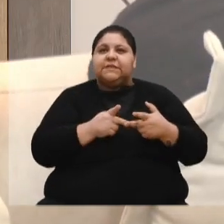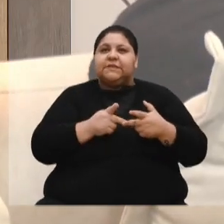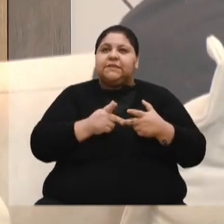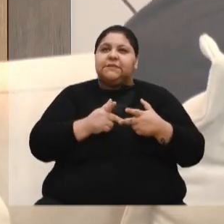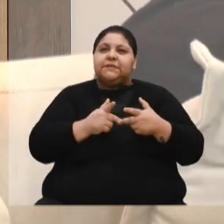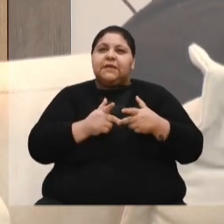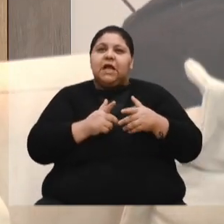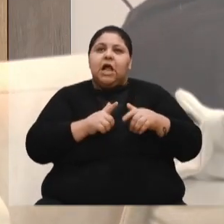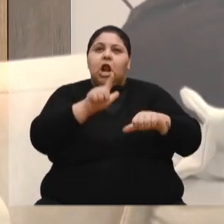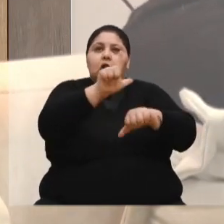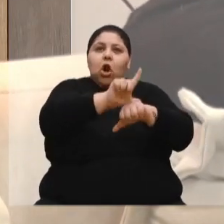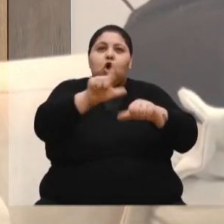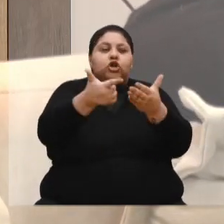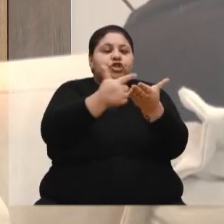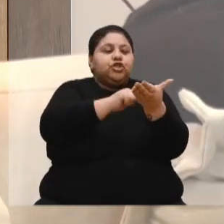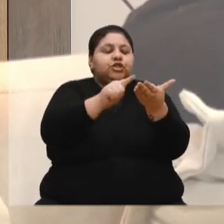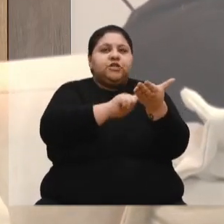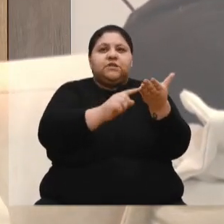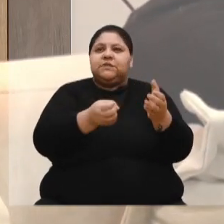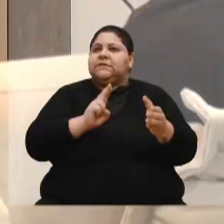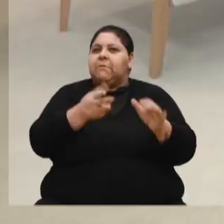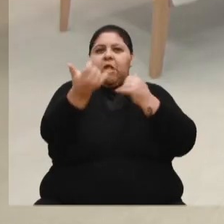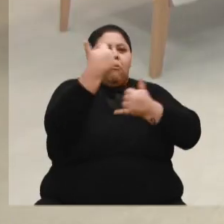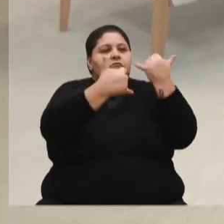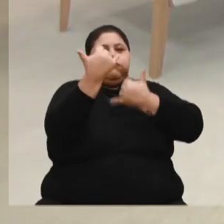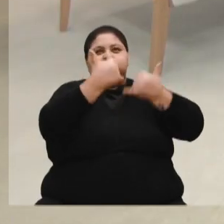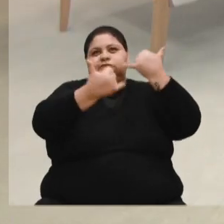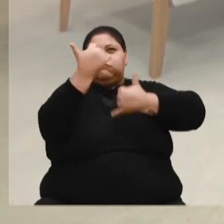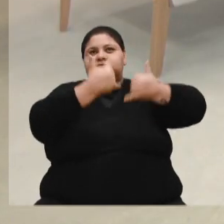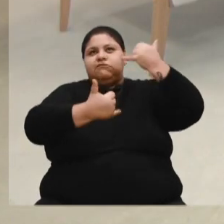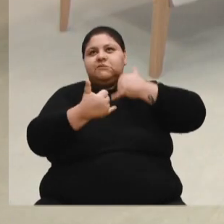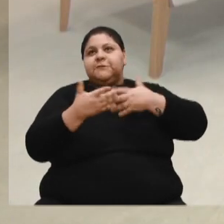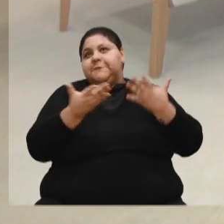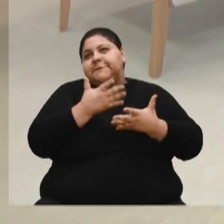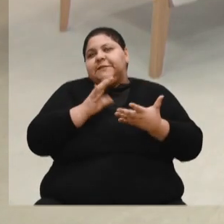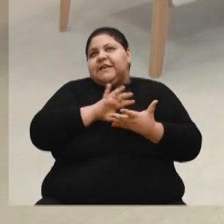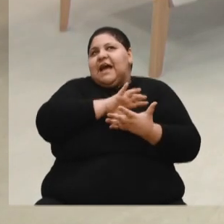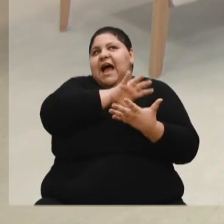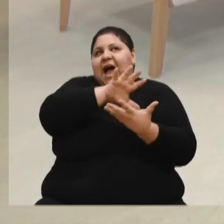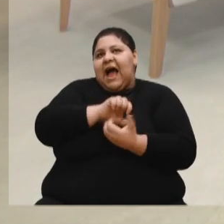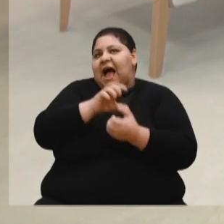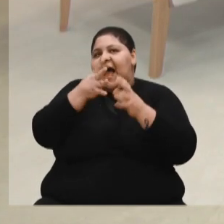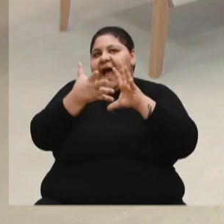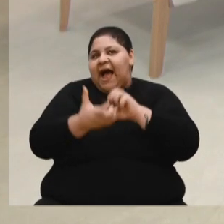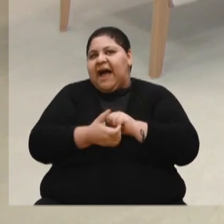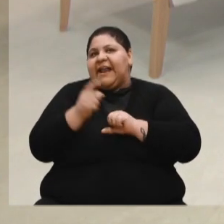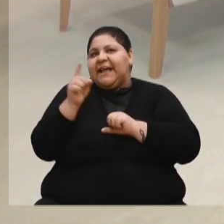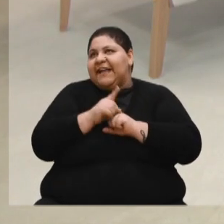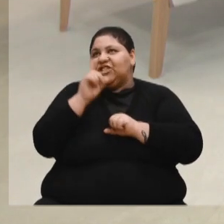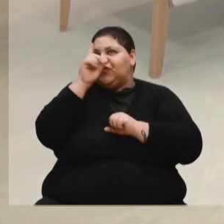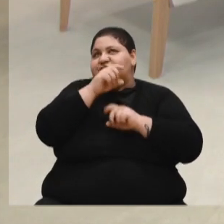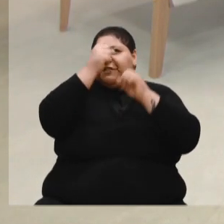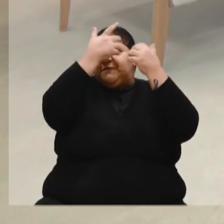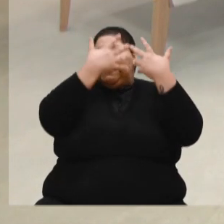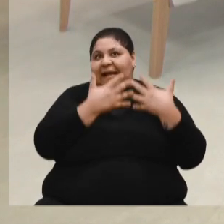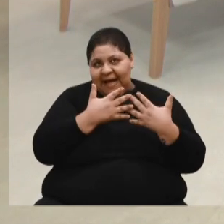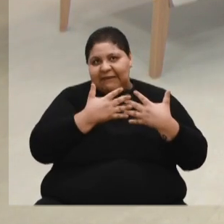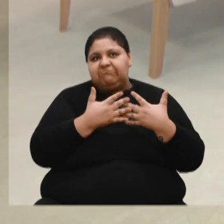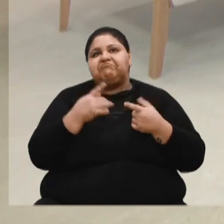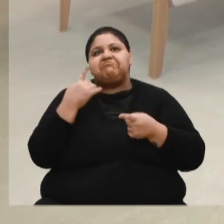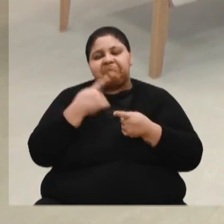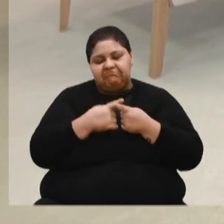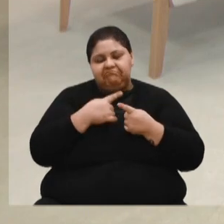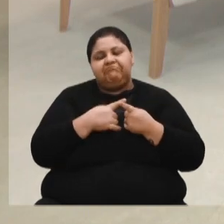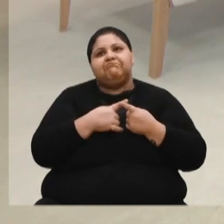vou me municiando, digamos assim, de informações. E a arte é um negócio que é difícil de escrever, porque